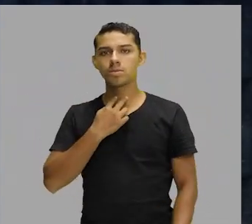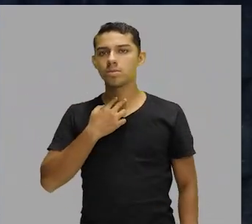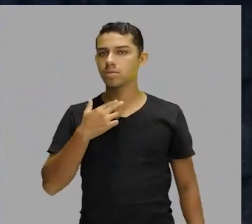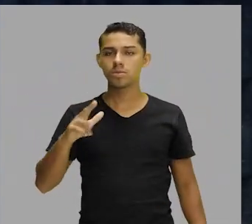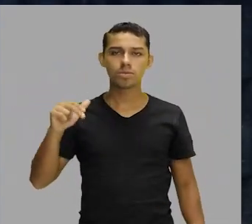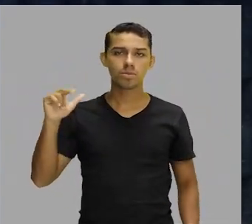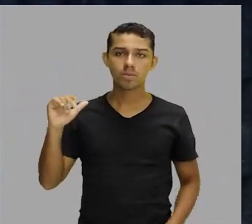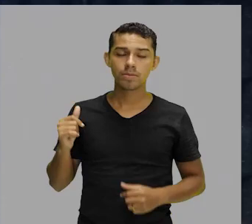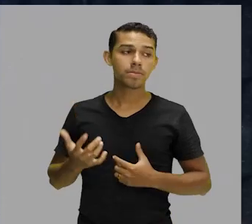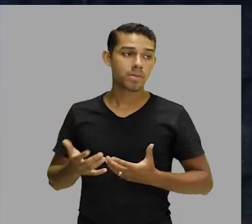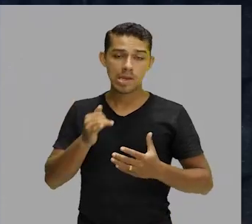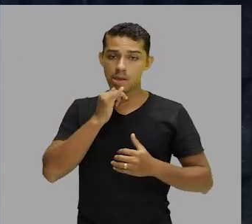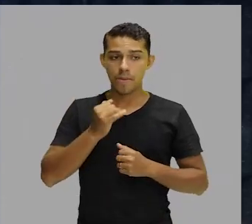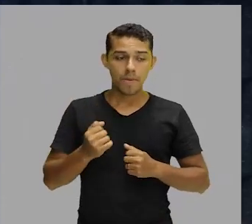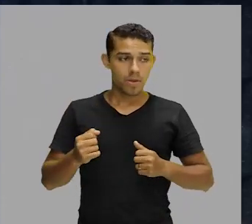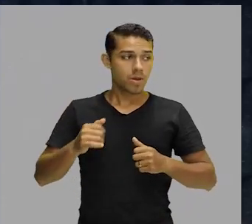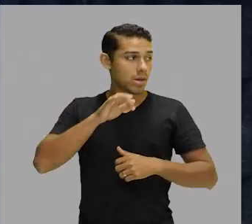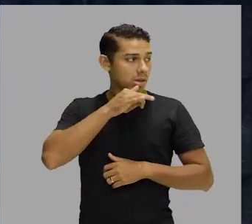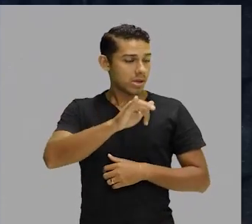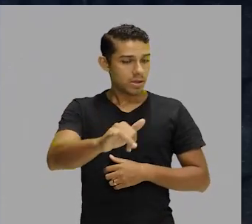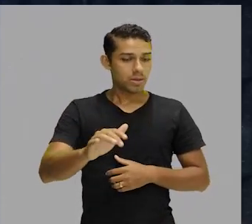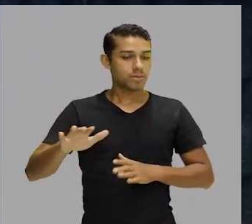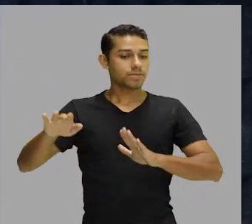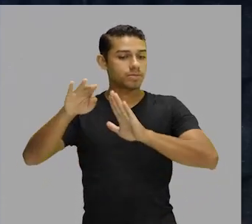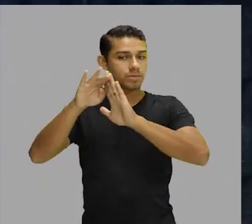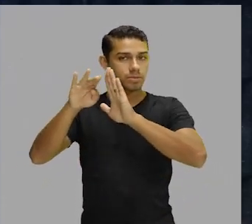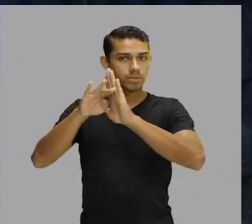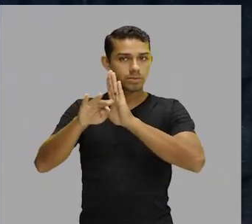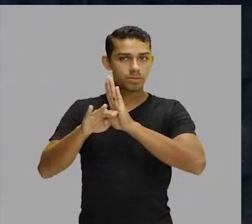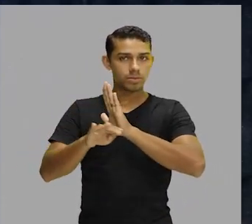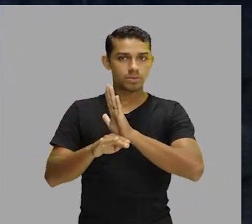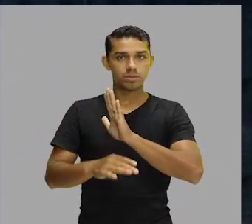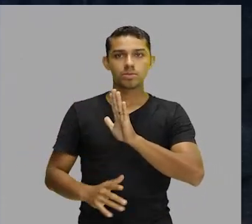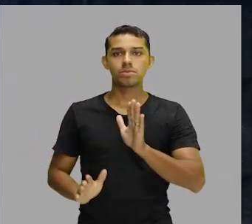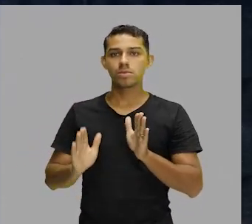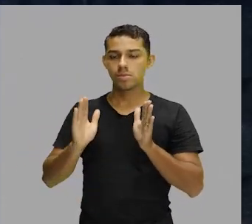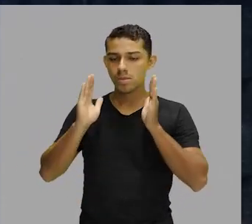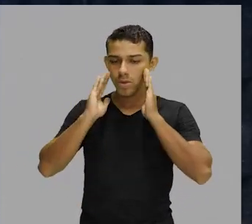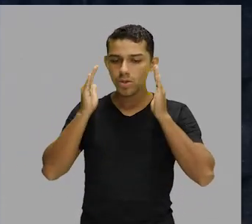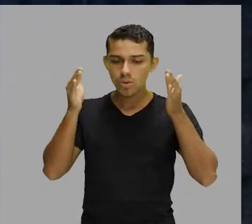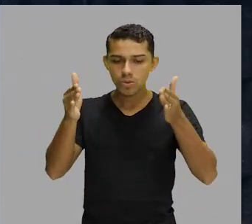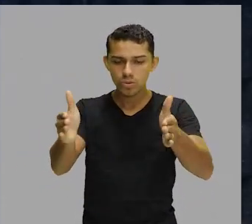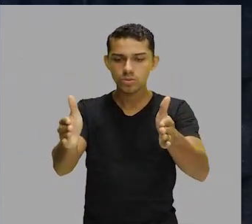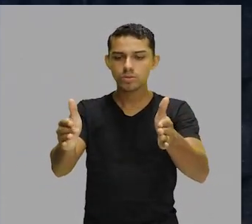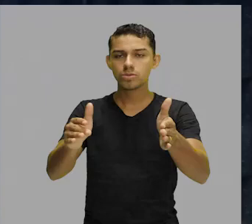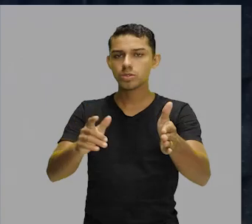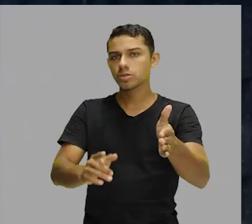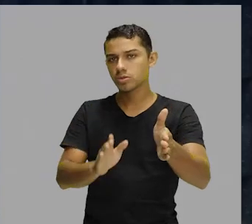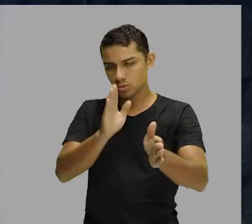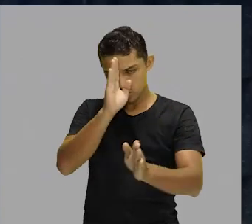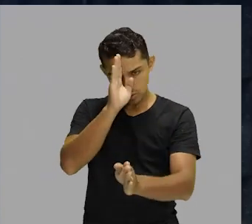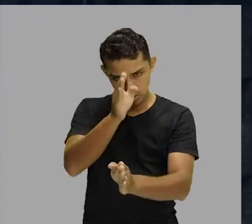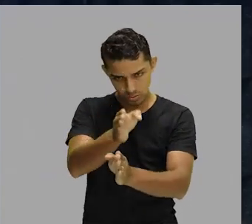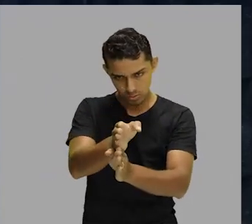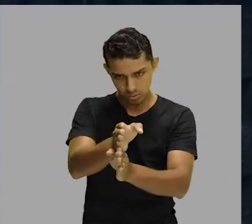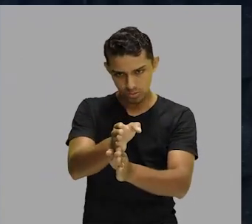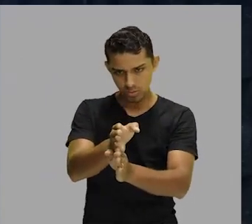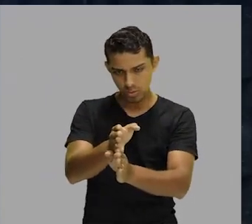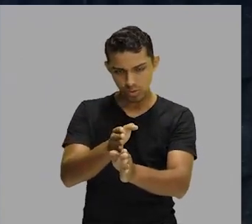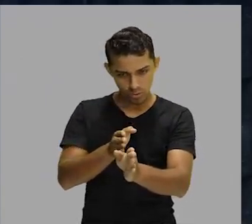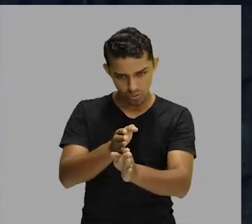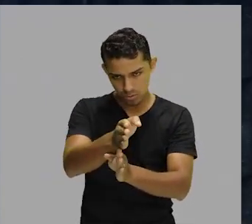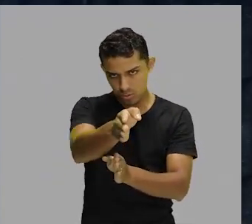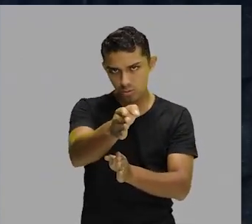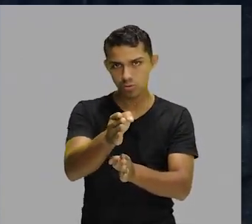de energia nas cadeias alimentares, ele vai ser unidirecional, ou seja, ele só segue um